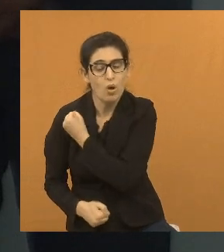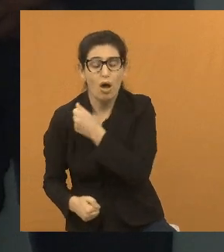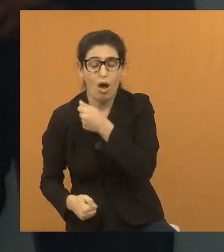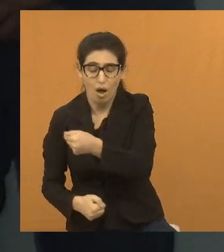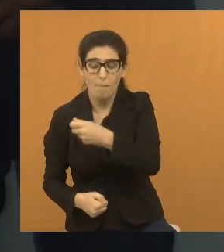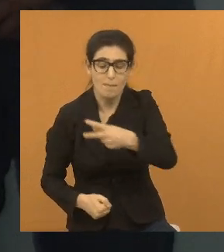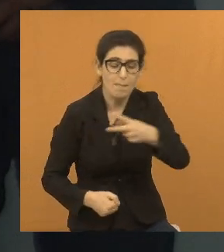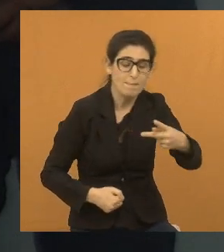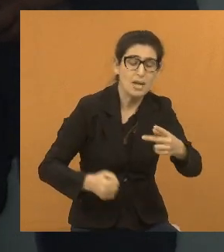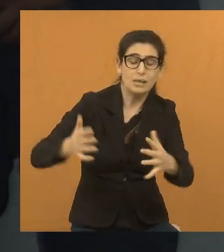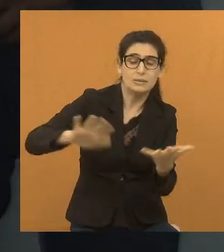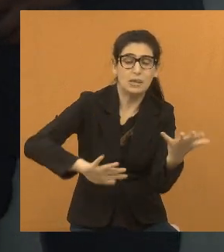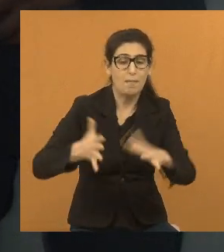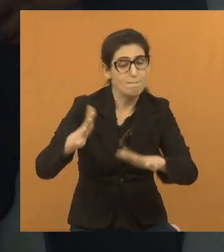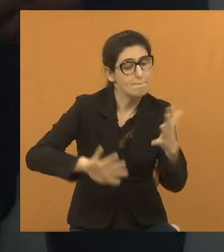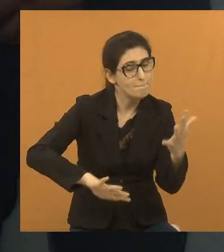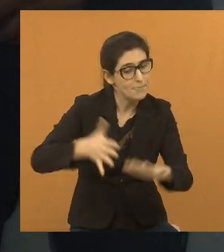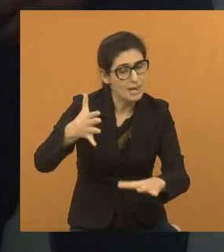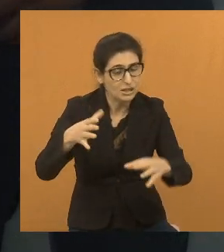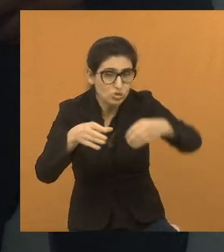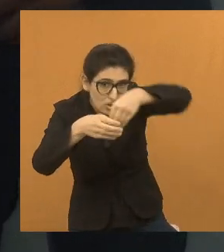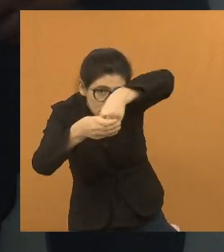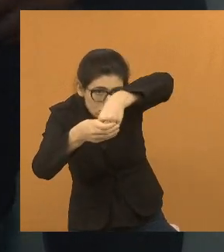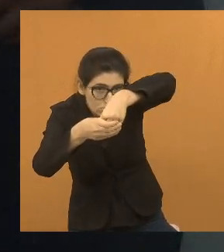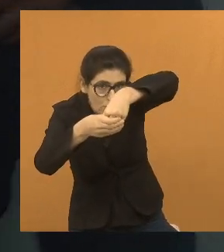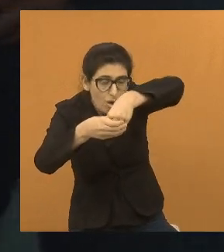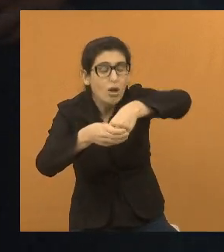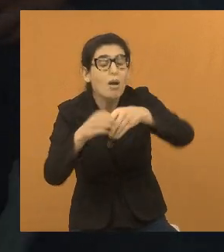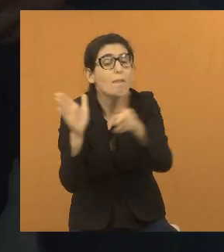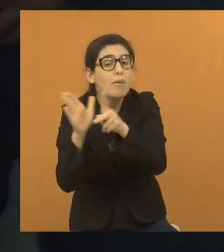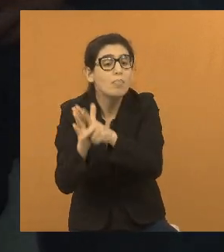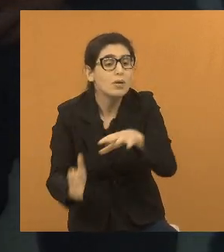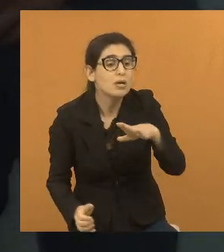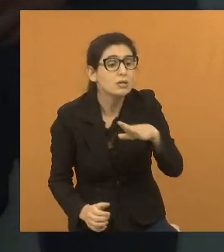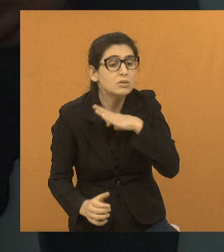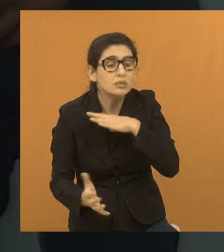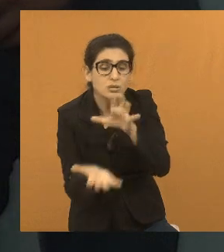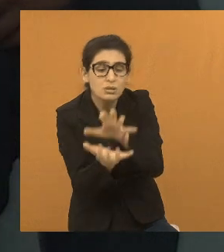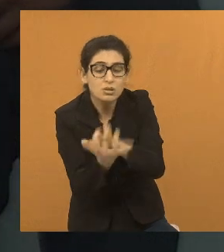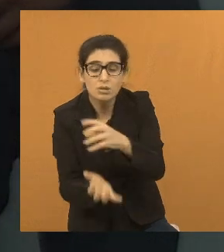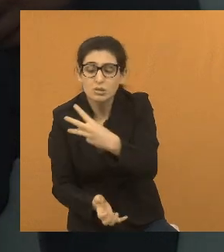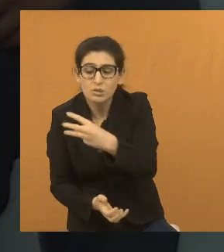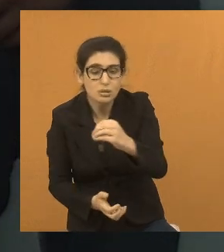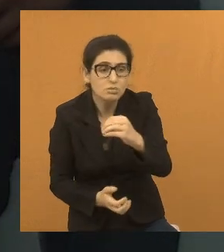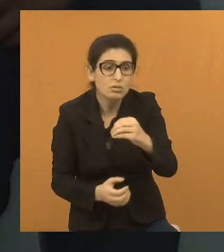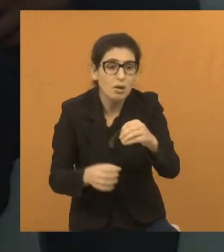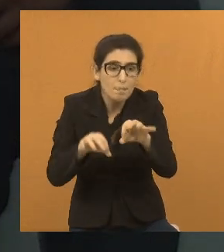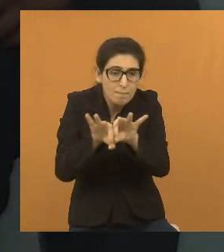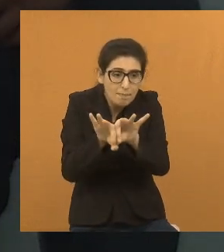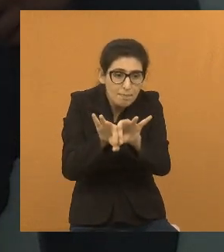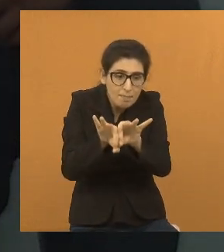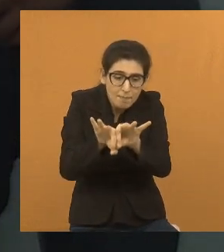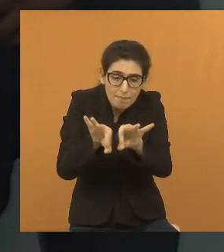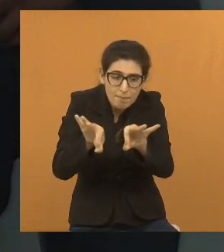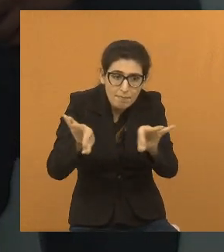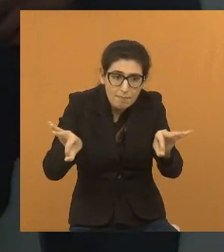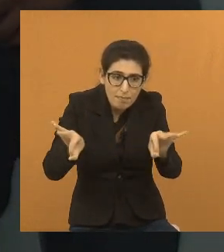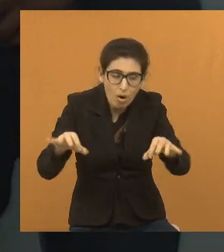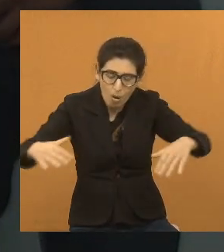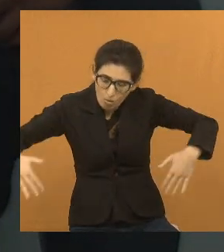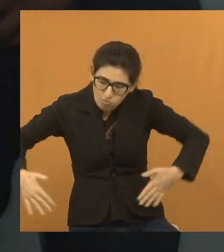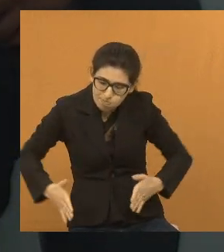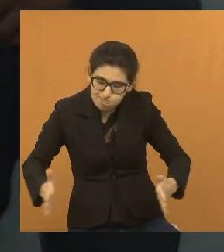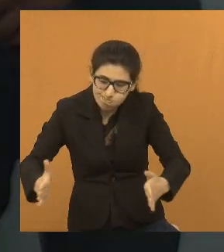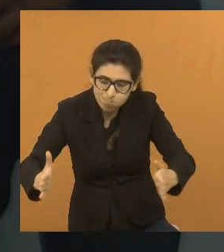vai variar dentro do município de Jacareí, de 30 metros de largura, para os cursos d'água